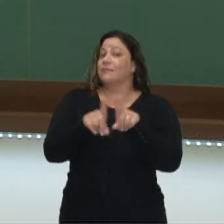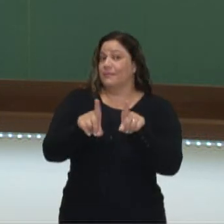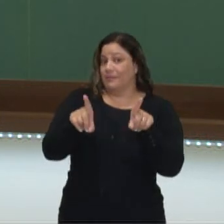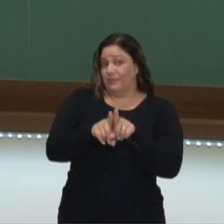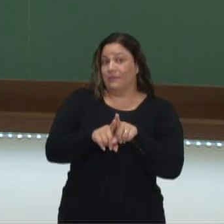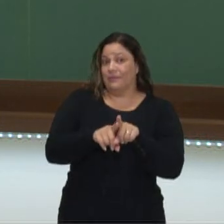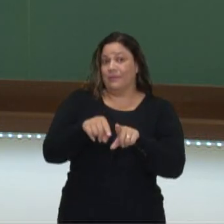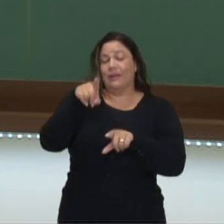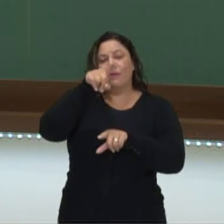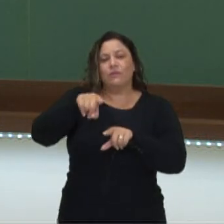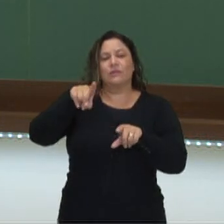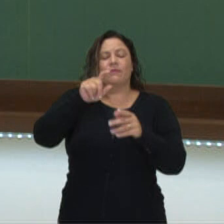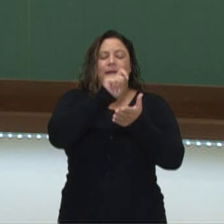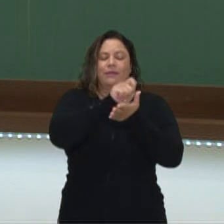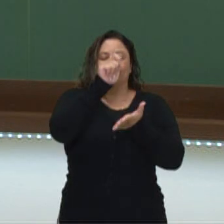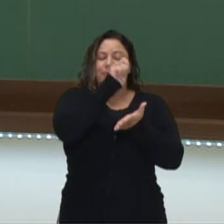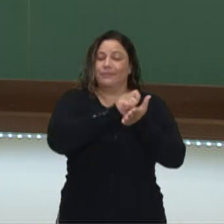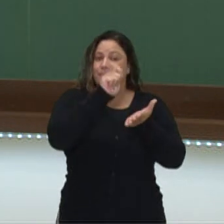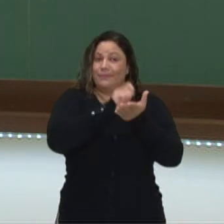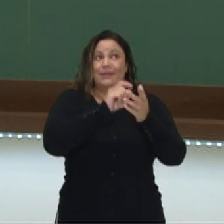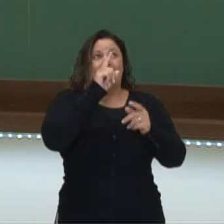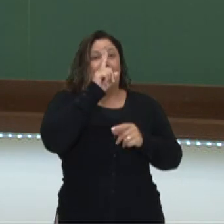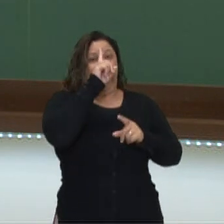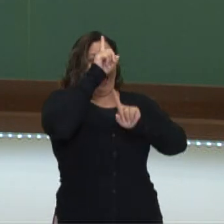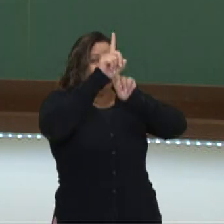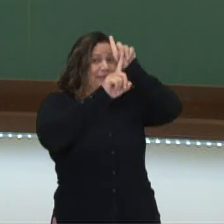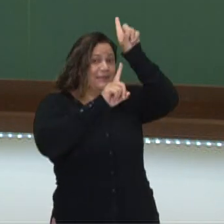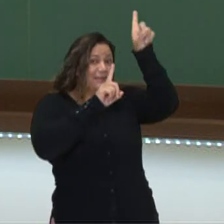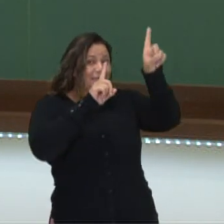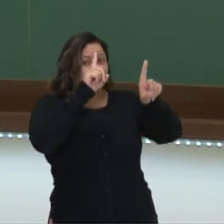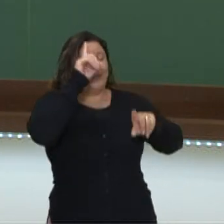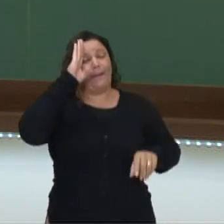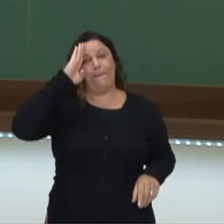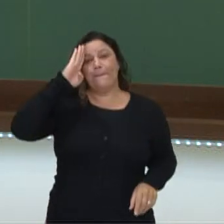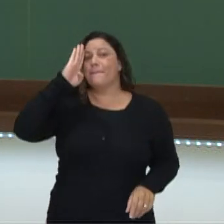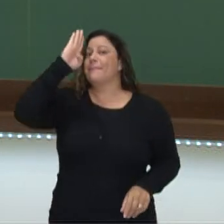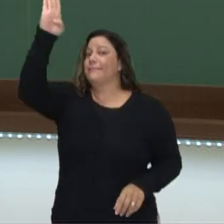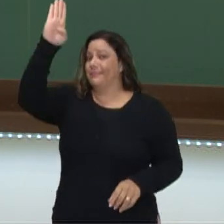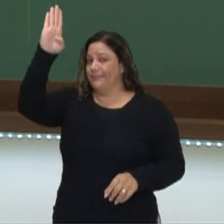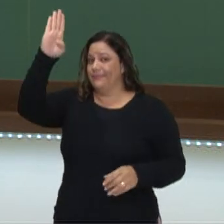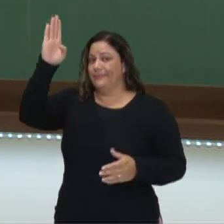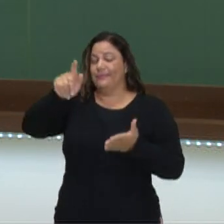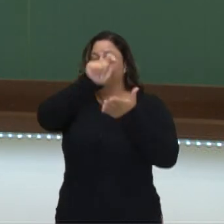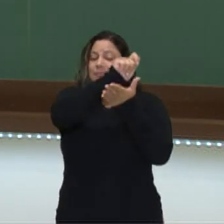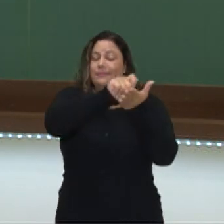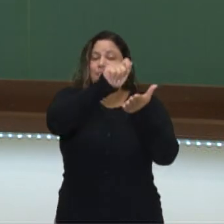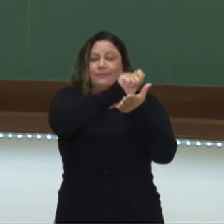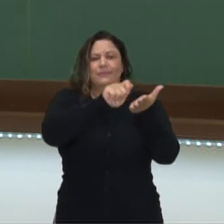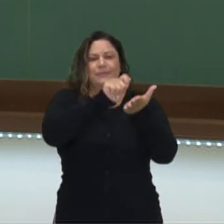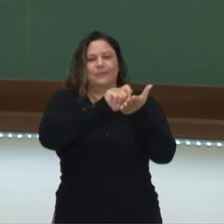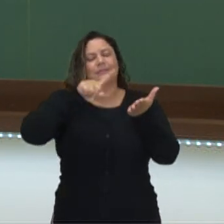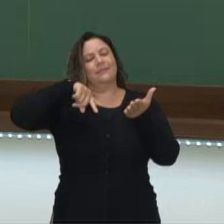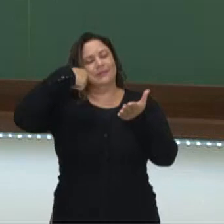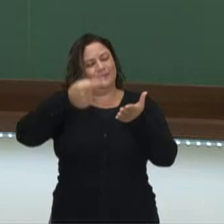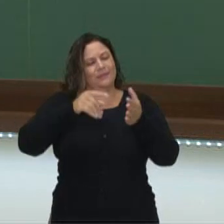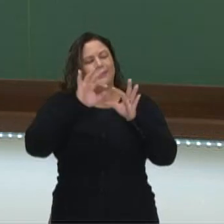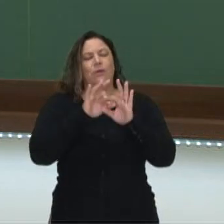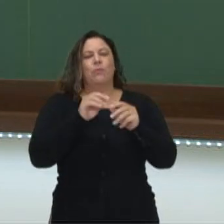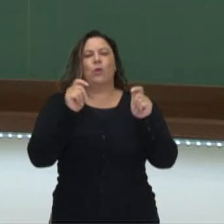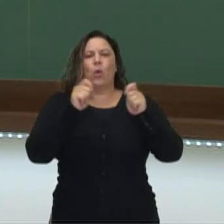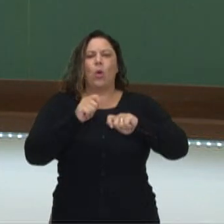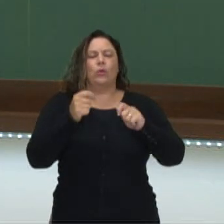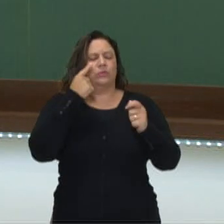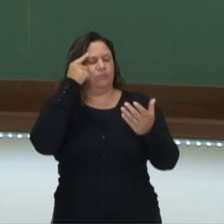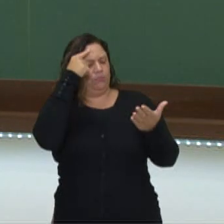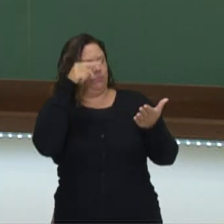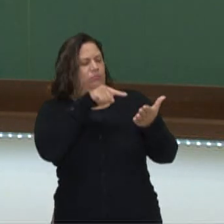você vai anotando as ideias principais para que depois você possa produzir o seu pôster com